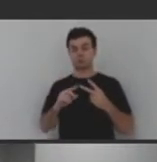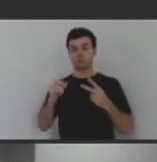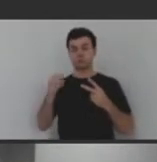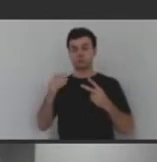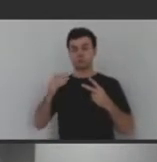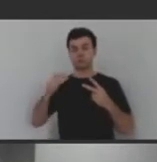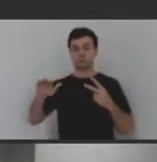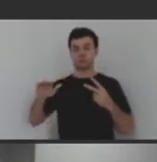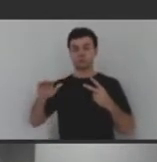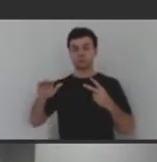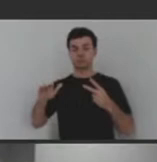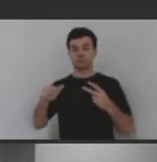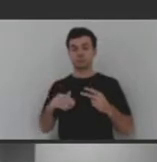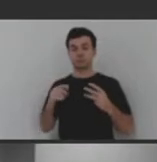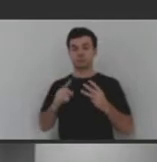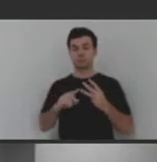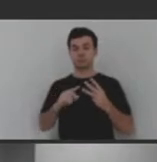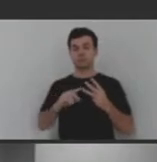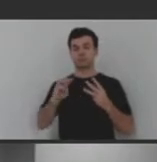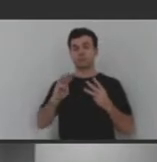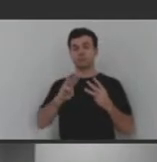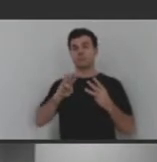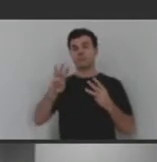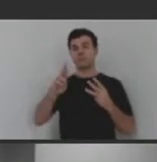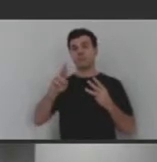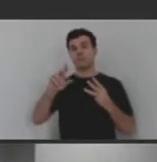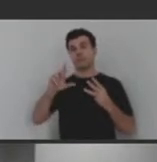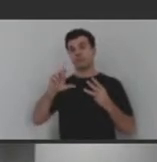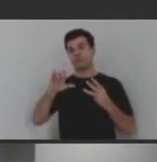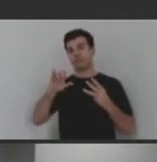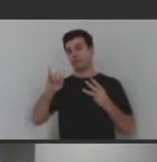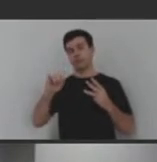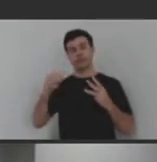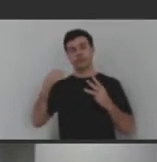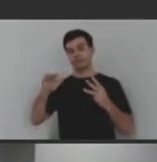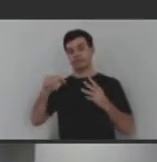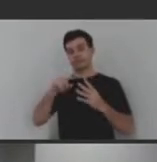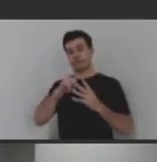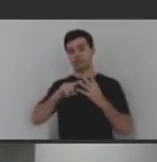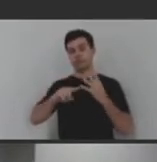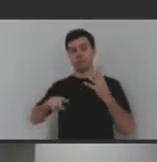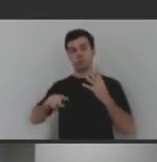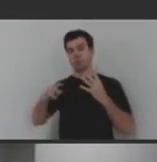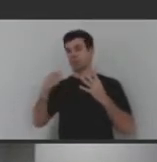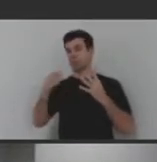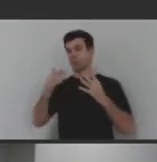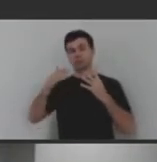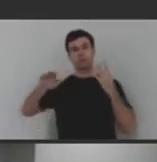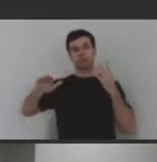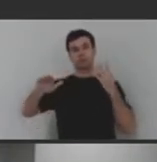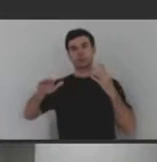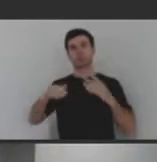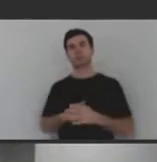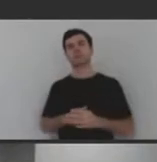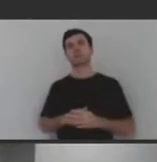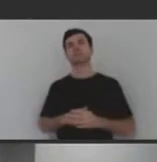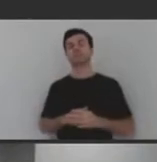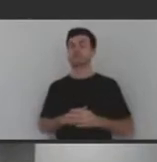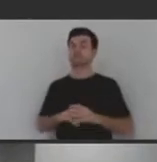Sérgio Rosa, vereador Valei e Faria Filhinho, 4 votos contrários ao projeto de